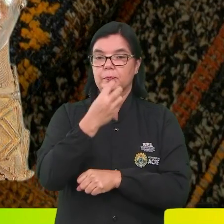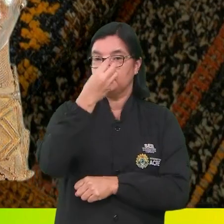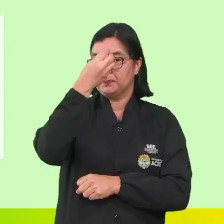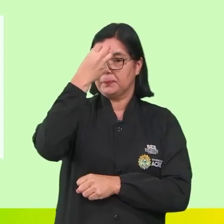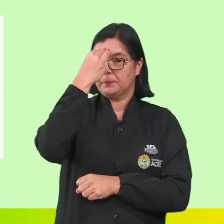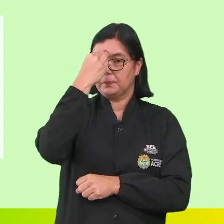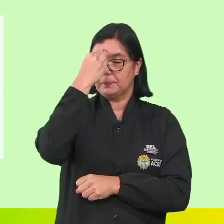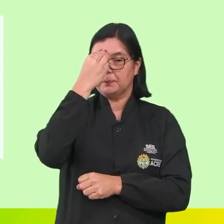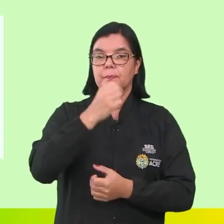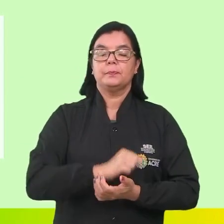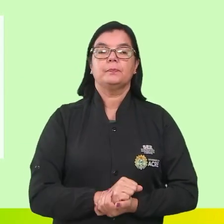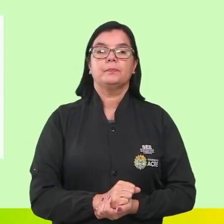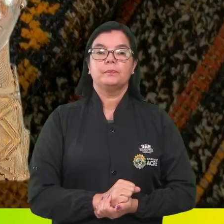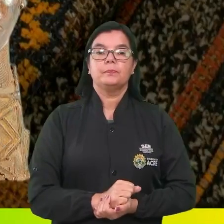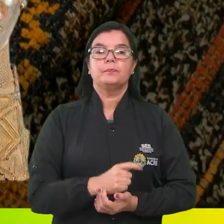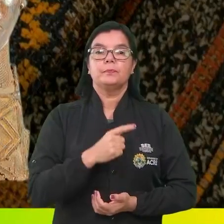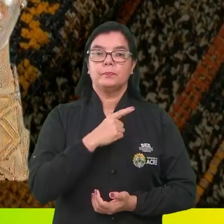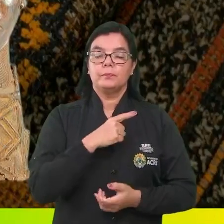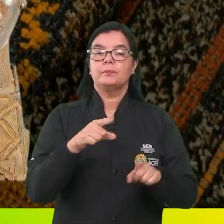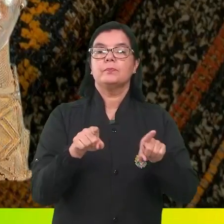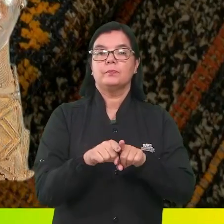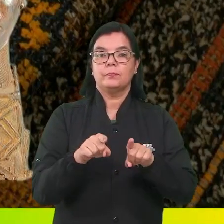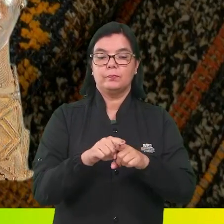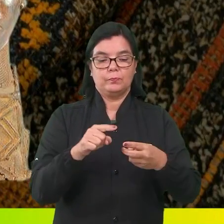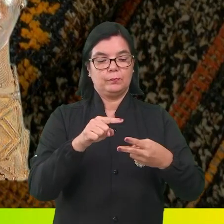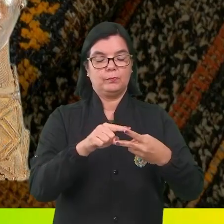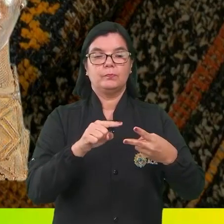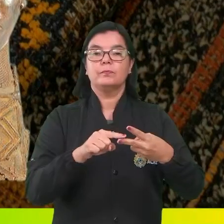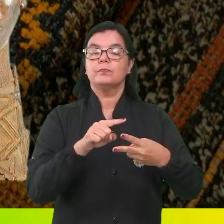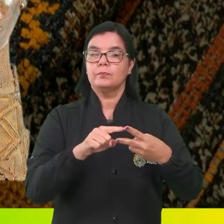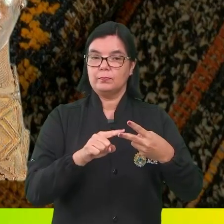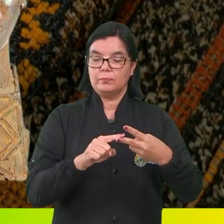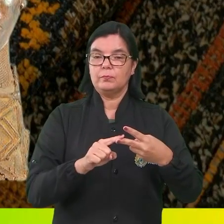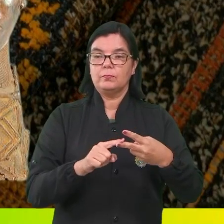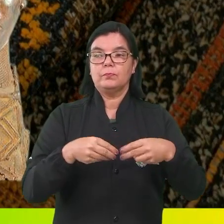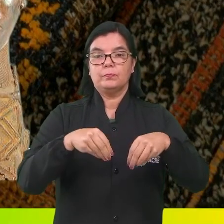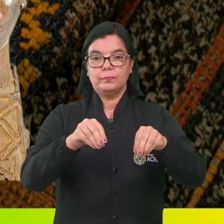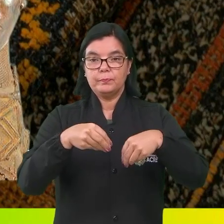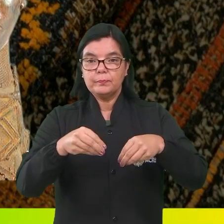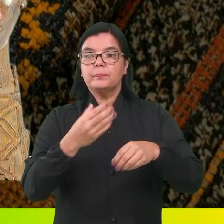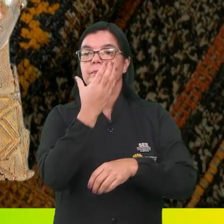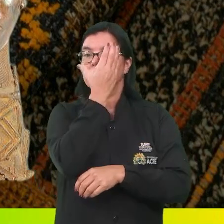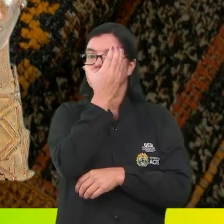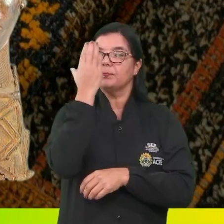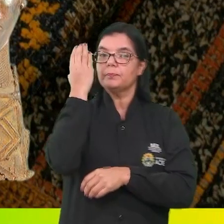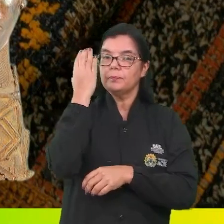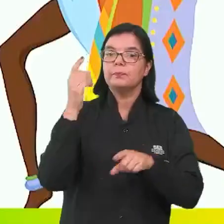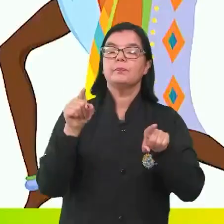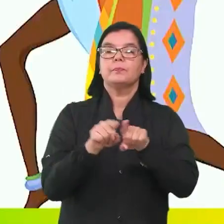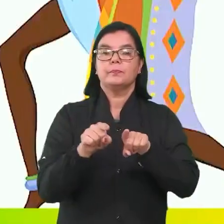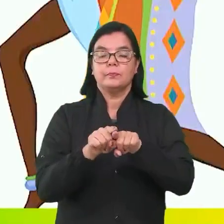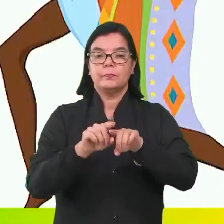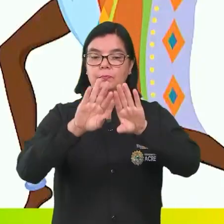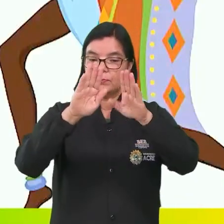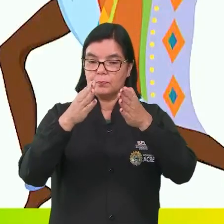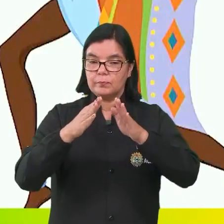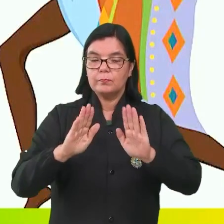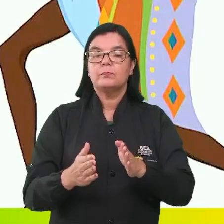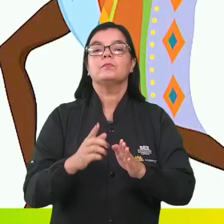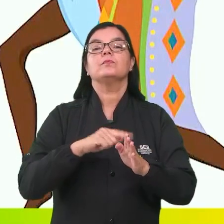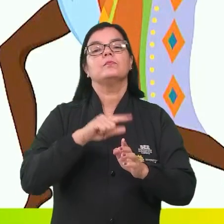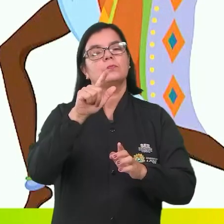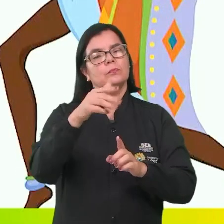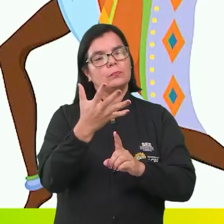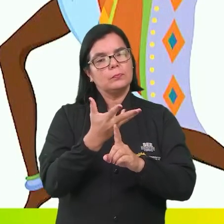memória. Então, nós falamos aí sobre esses dois momentos, os tecidos, as máscaras, né? As esculturas, que são